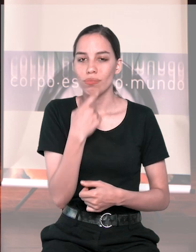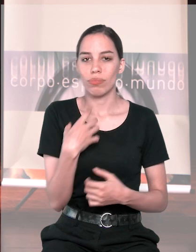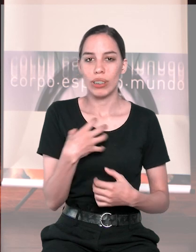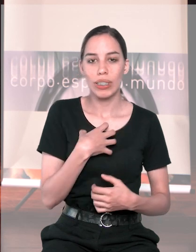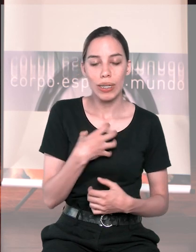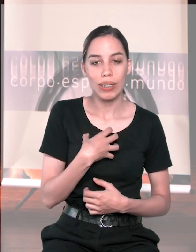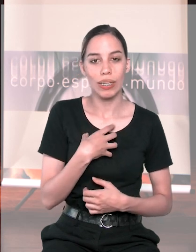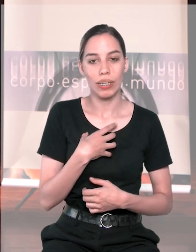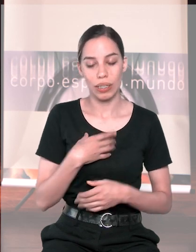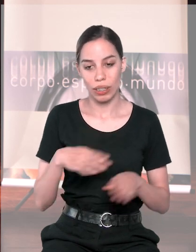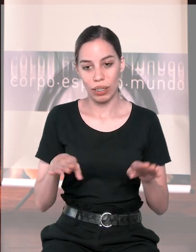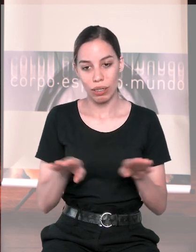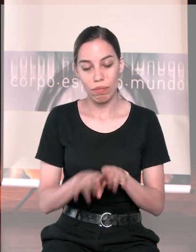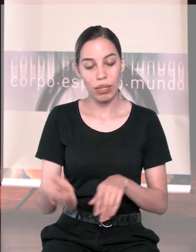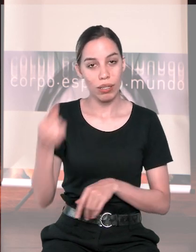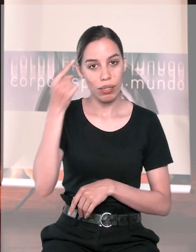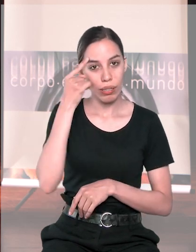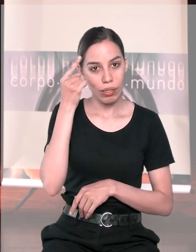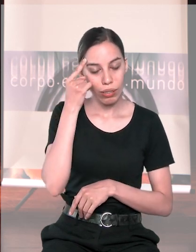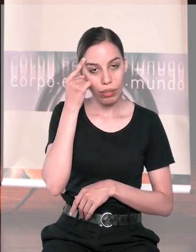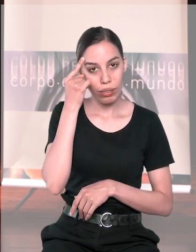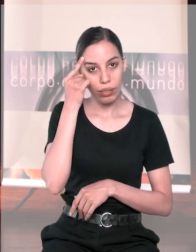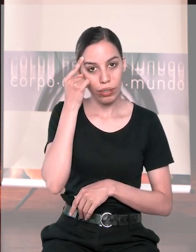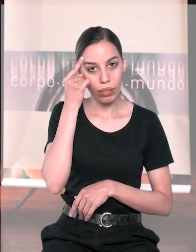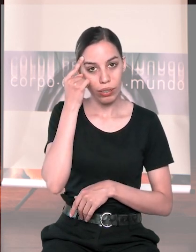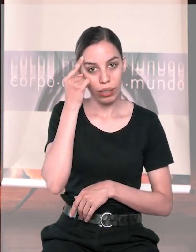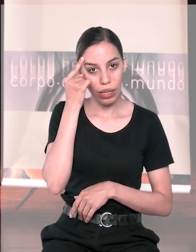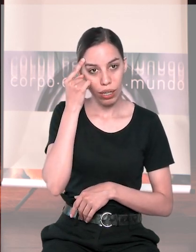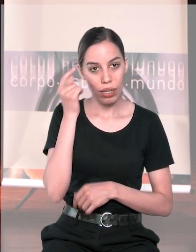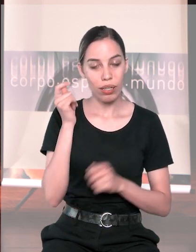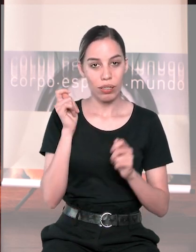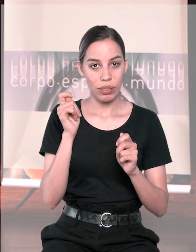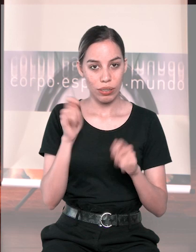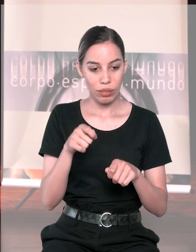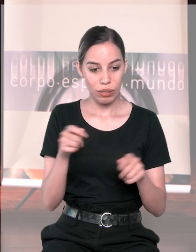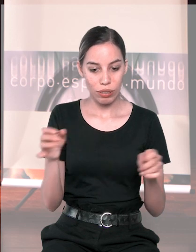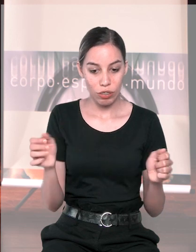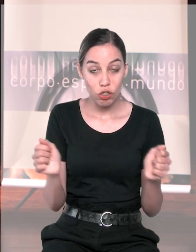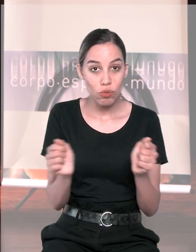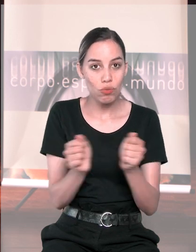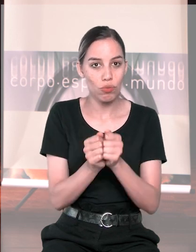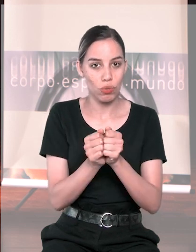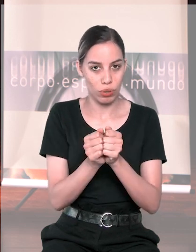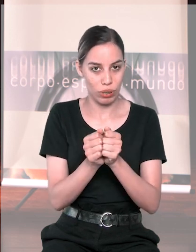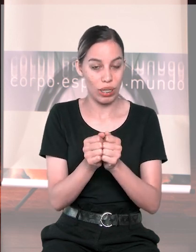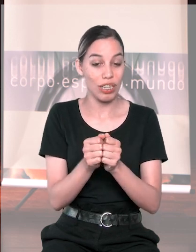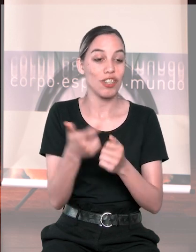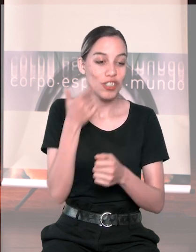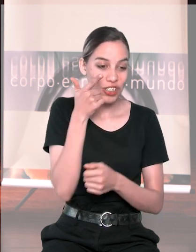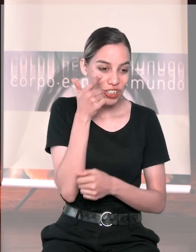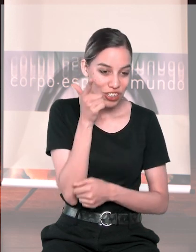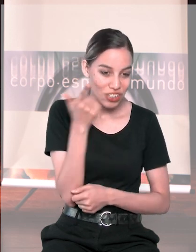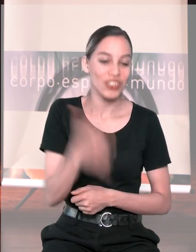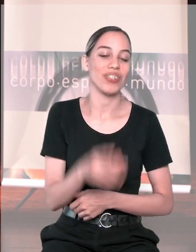dos sentimentos, quanto o pensamento e a produção de sentido, elas trabalham juntas. De novo, eu estou tentando